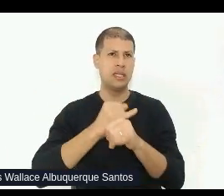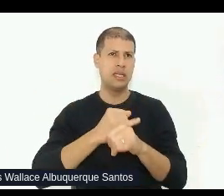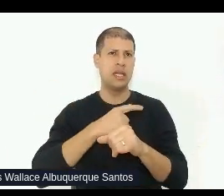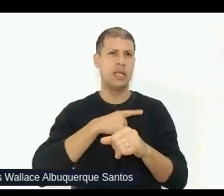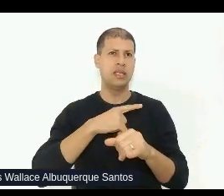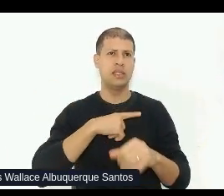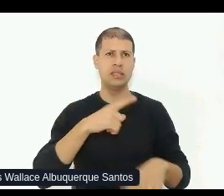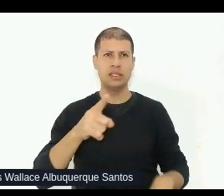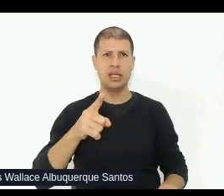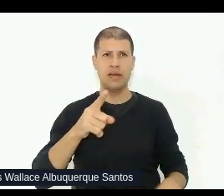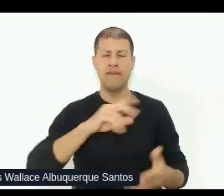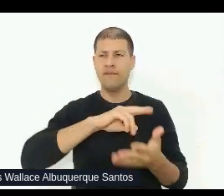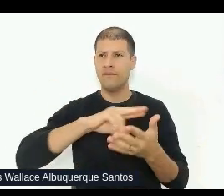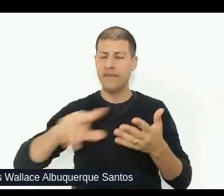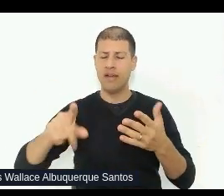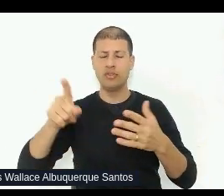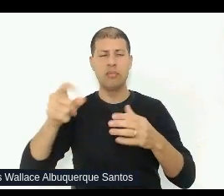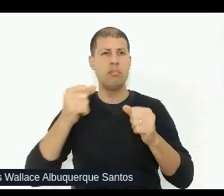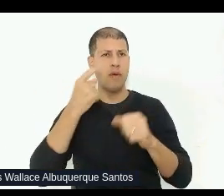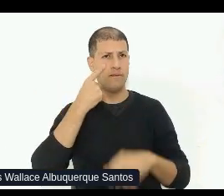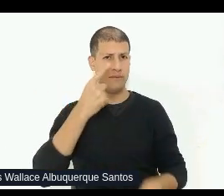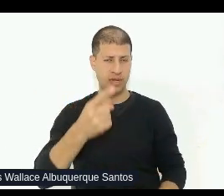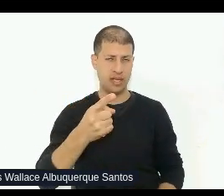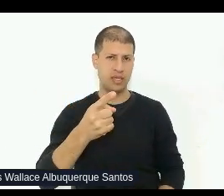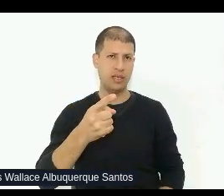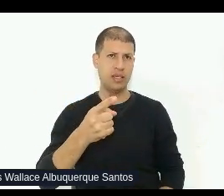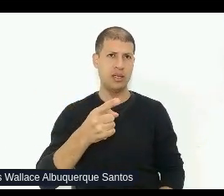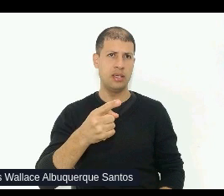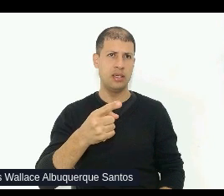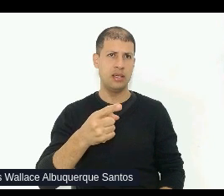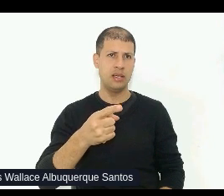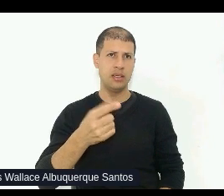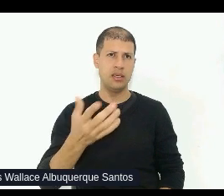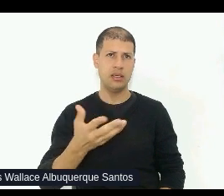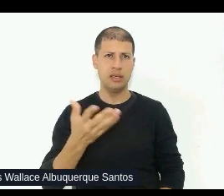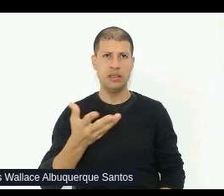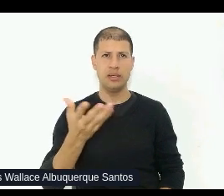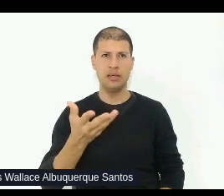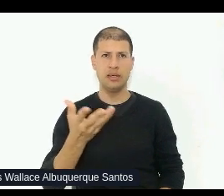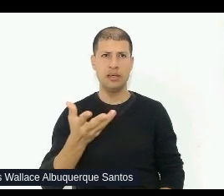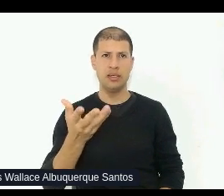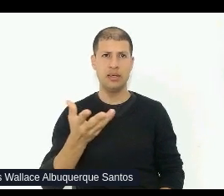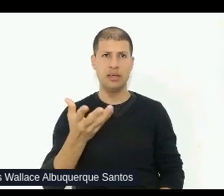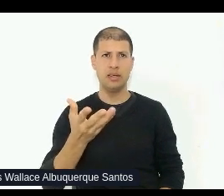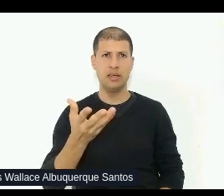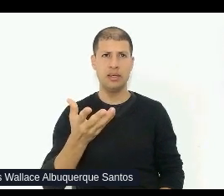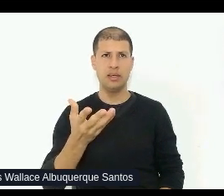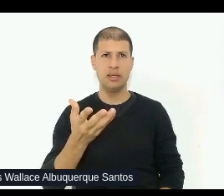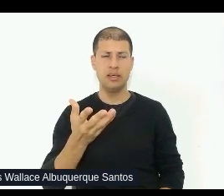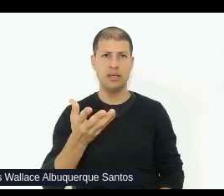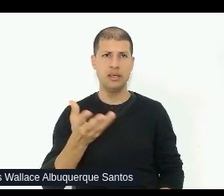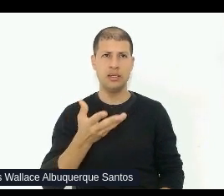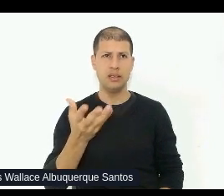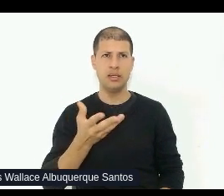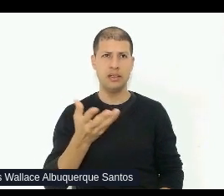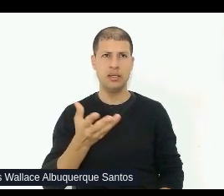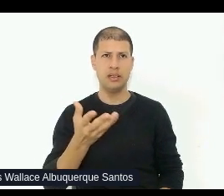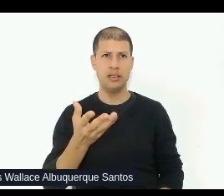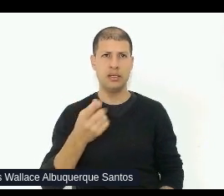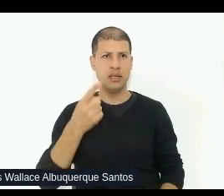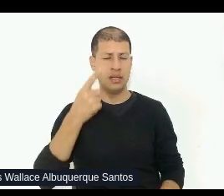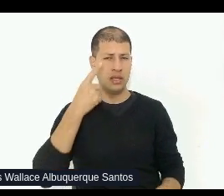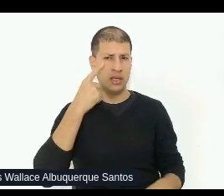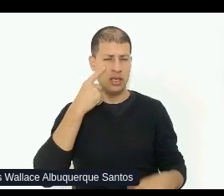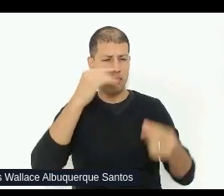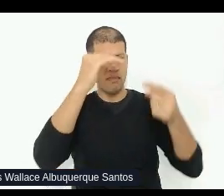tem vários guias que você pode utilizar como, como um guia ali, né, mesmo para fazer